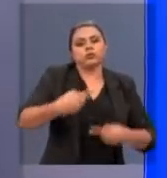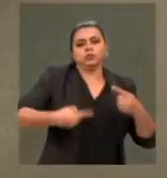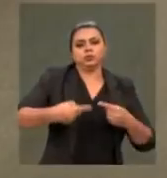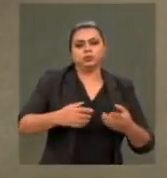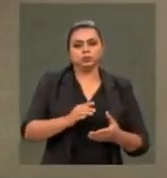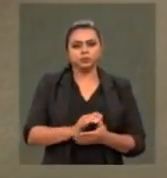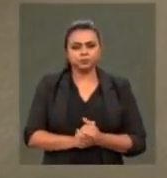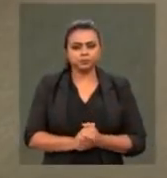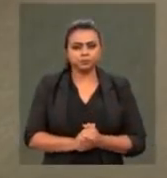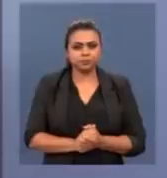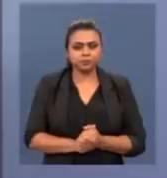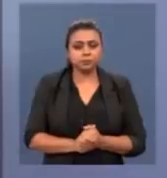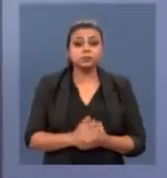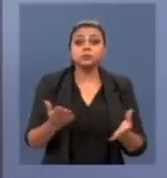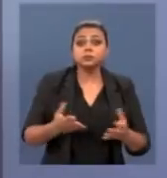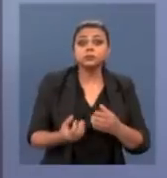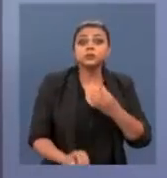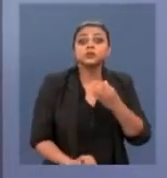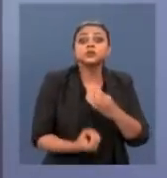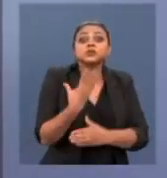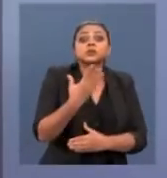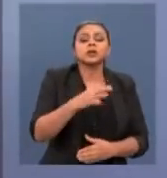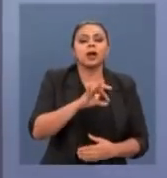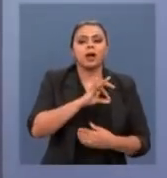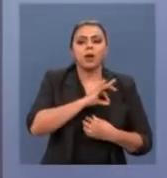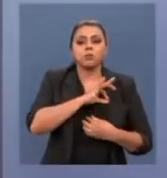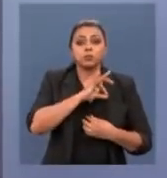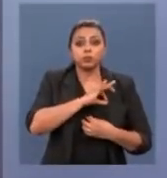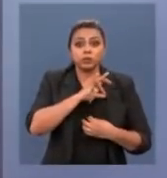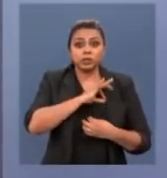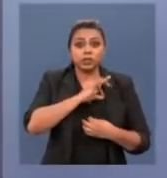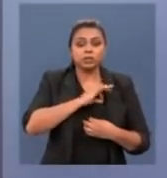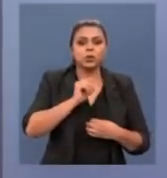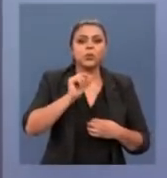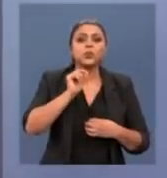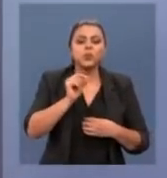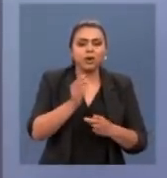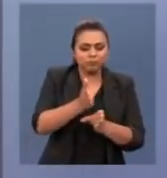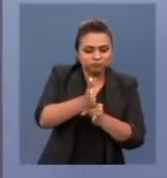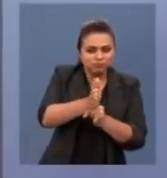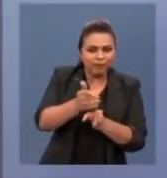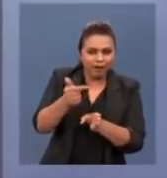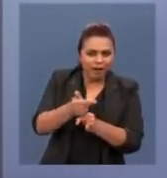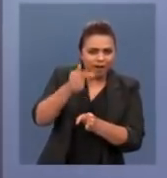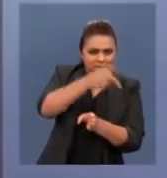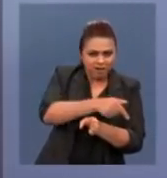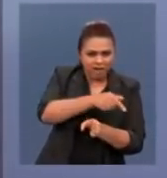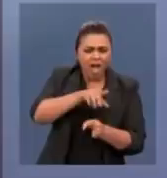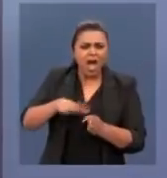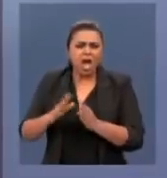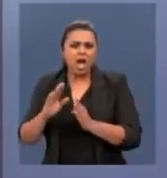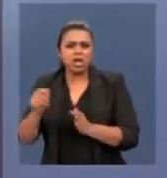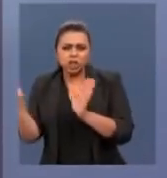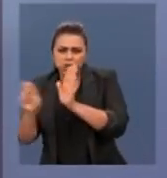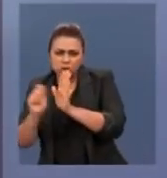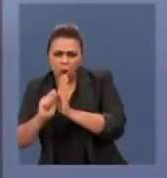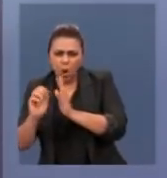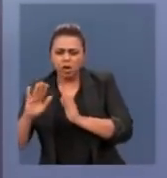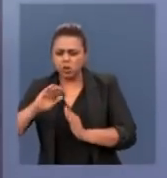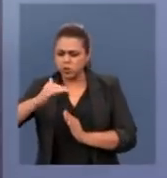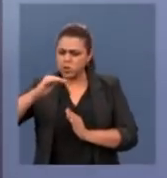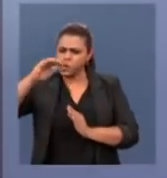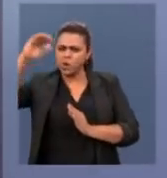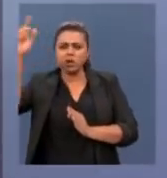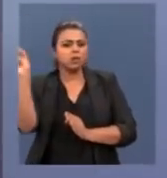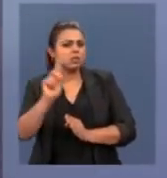nós vamos criar a polícia de divisa a droga no nasce no morro não ela entra a droga